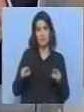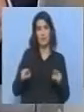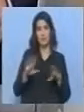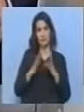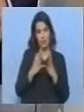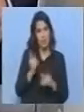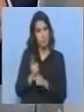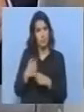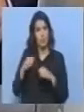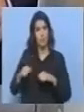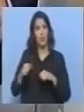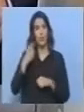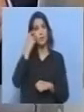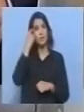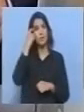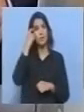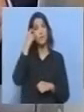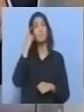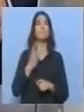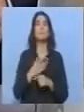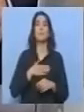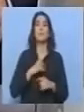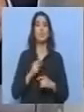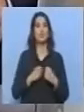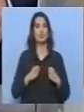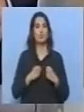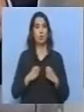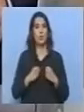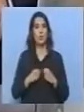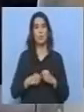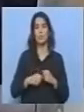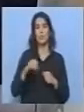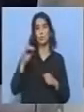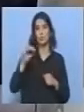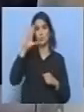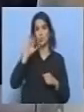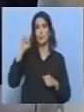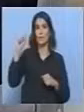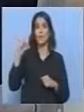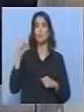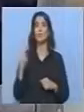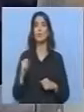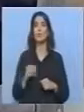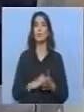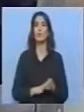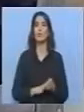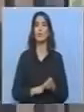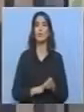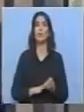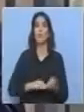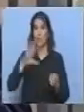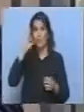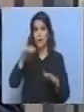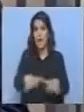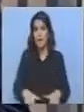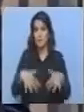essencial concordo. No essencial concordo. Ou seja, a mim não me choca que o regime, digamos, o governo, no sentido de governo, da Assembleia